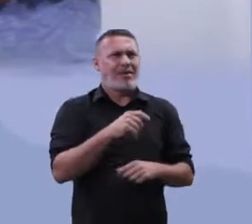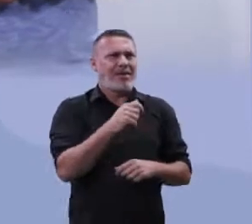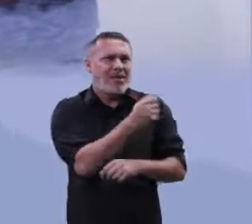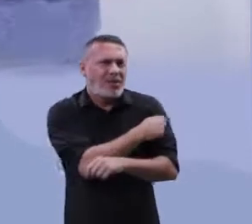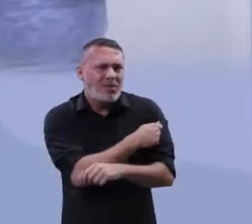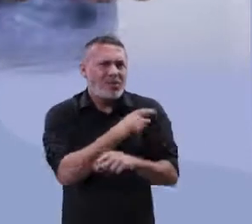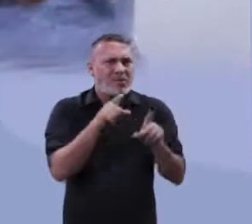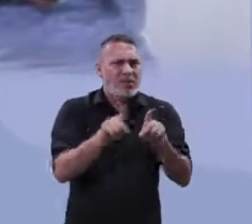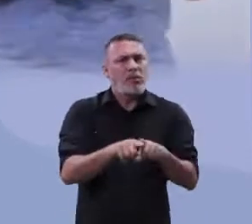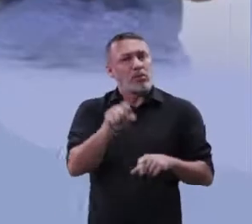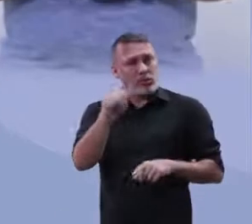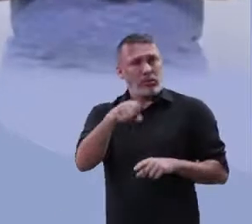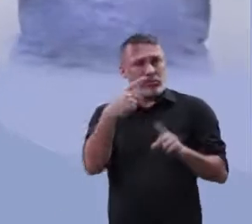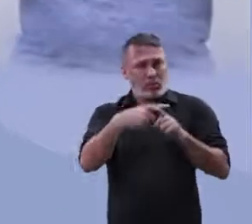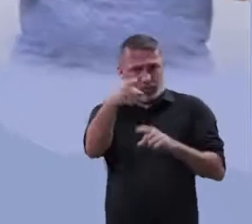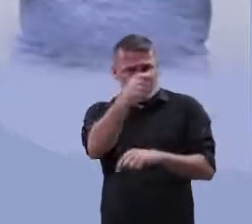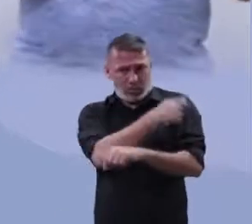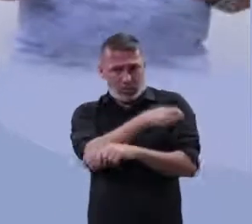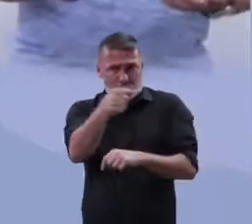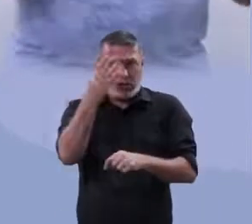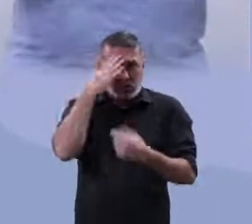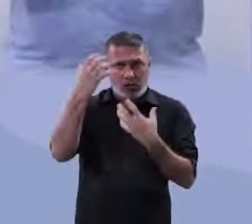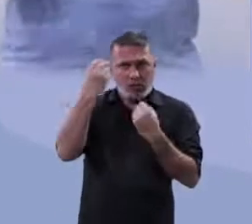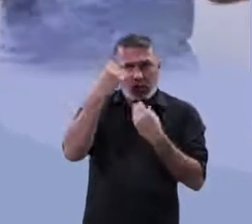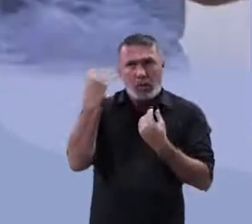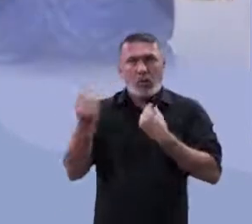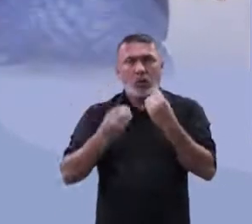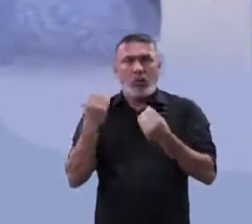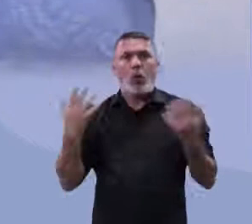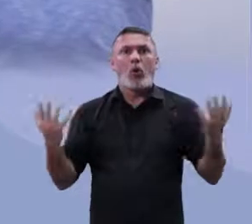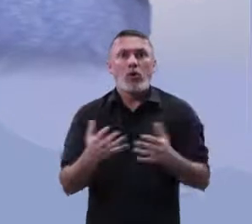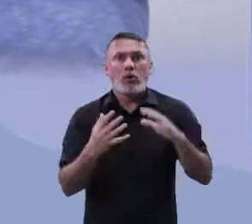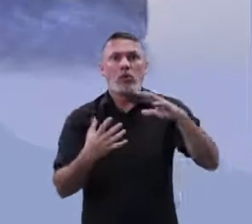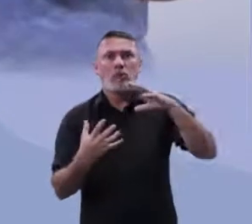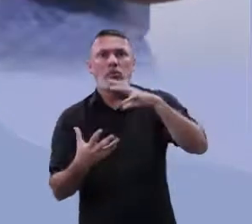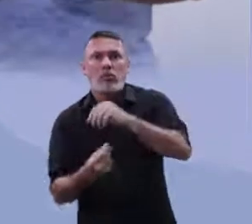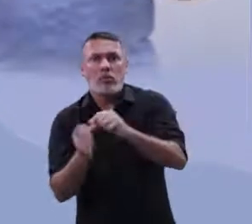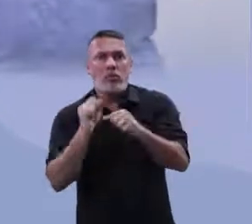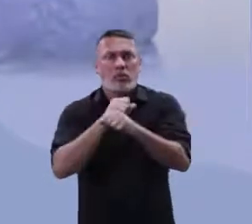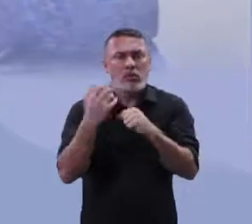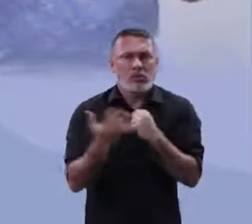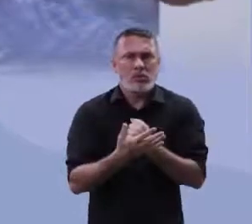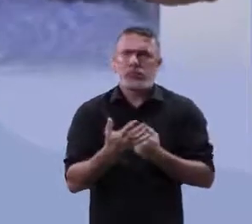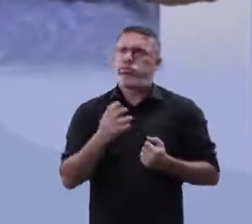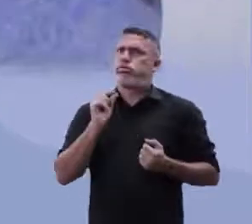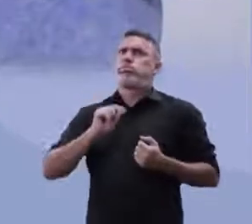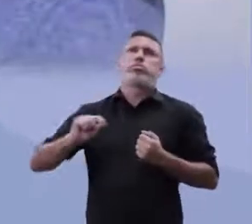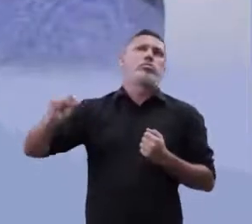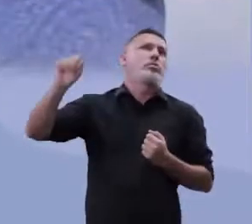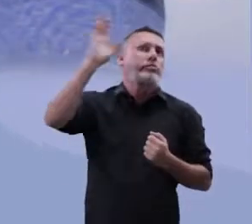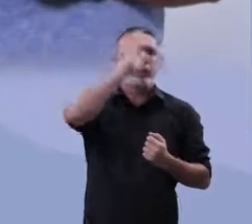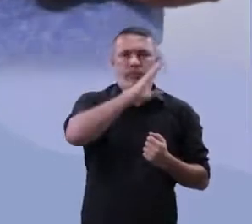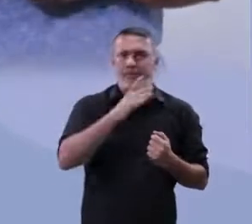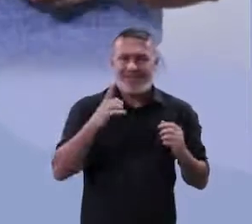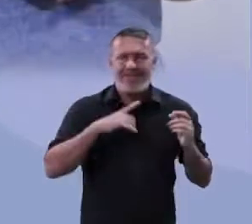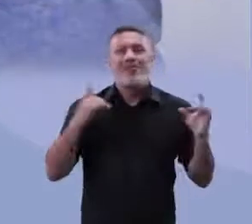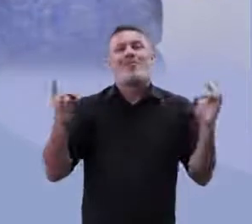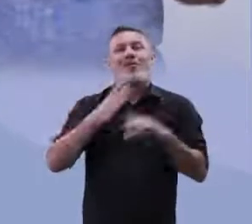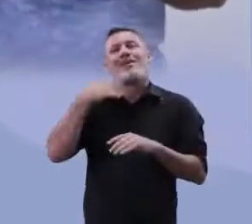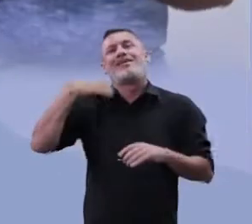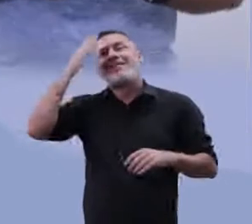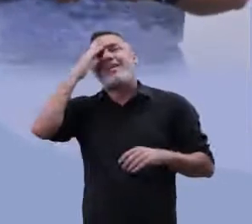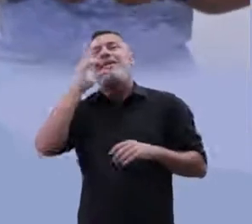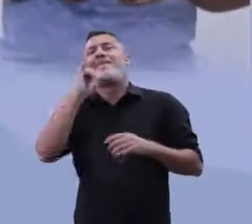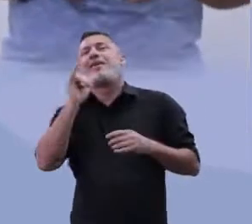Sim, porque vocês não tiveram treinamento para isso, para o que está acontecendo hoje. Vocês em toda parte, né, do Brasil, nós não